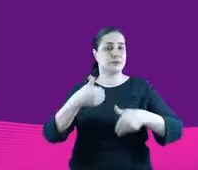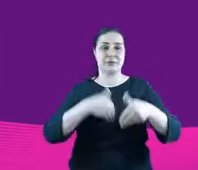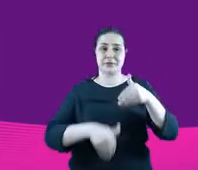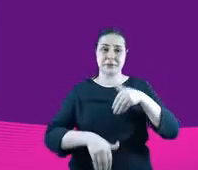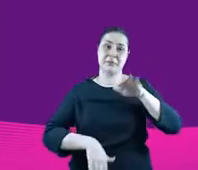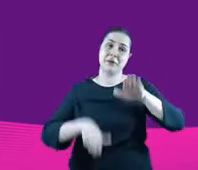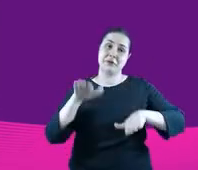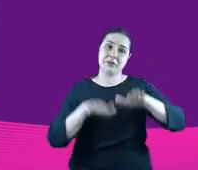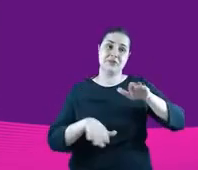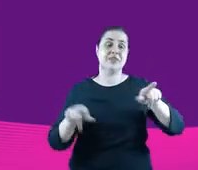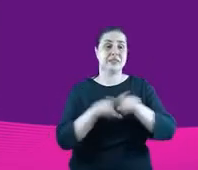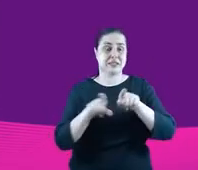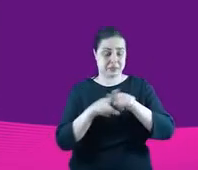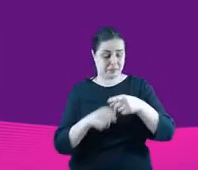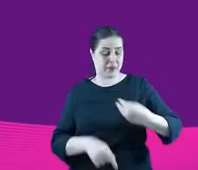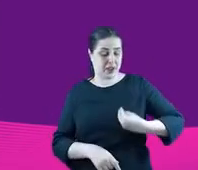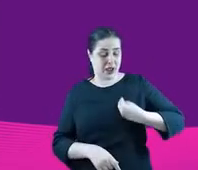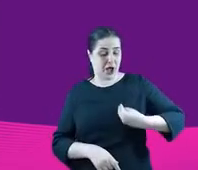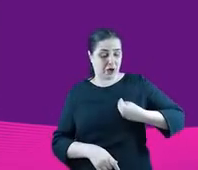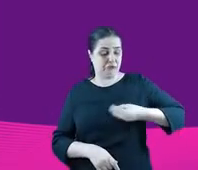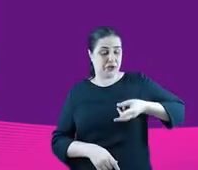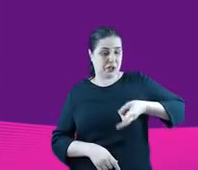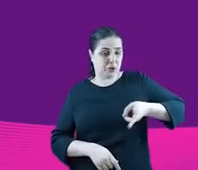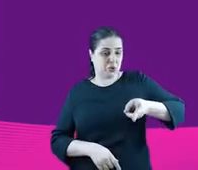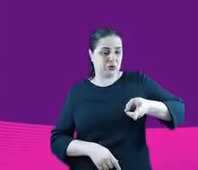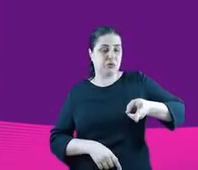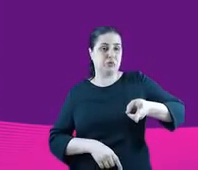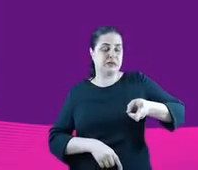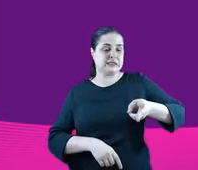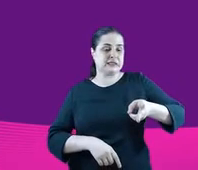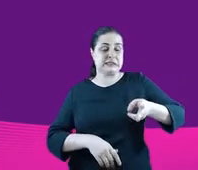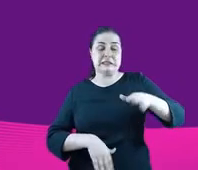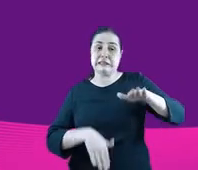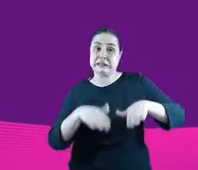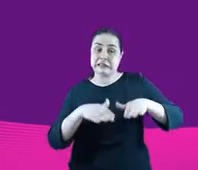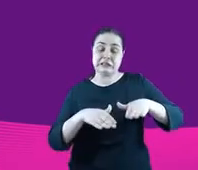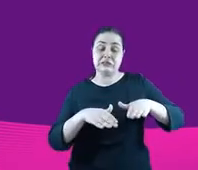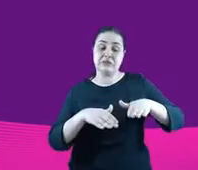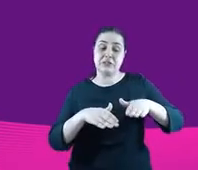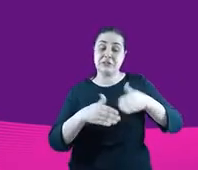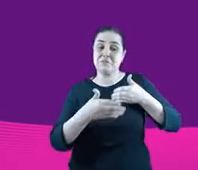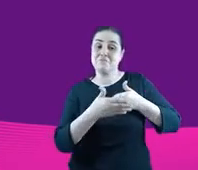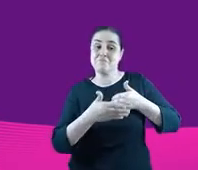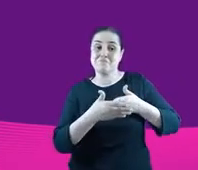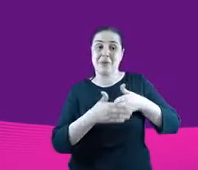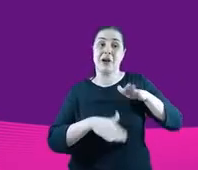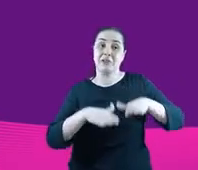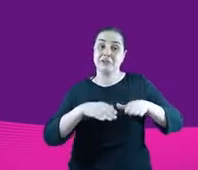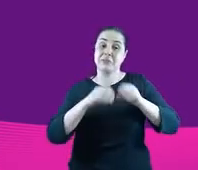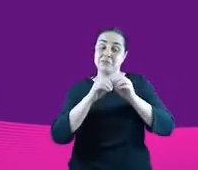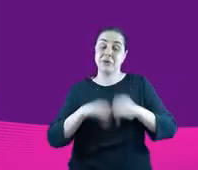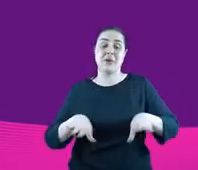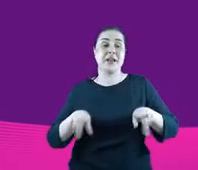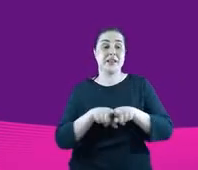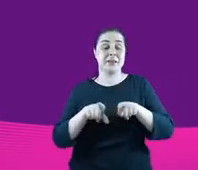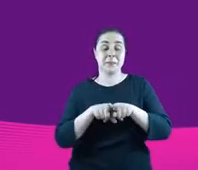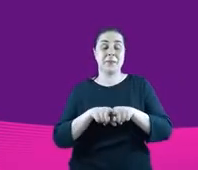sobrevida do paciente. Ela é bastante frequente, a depressão, mas esse gráfico aqui nos mostra que